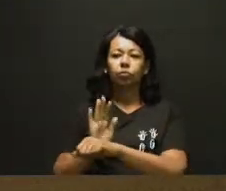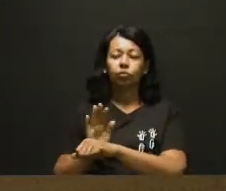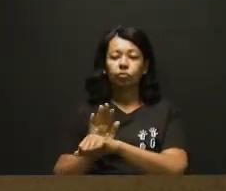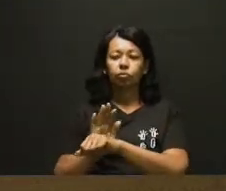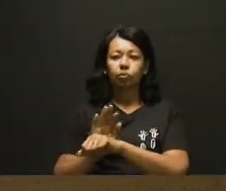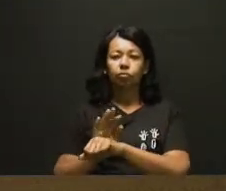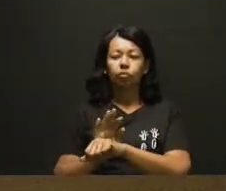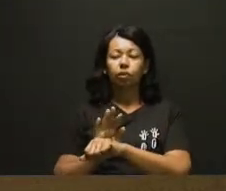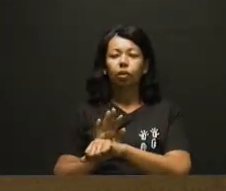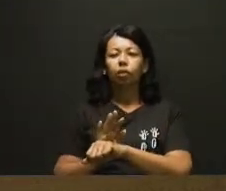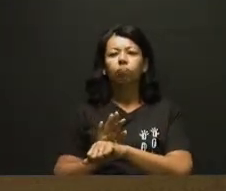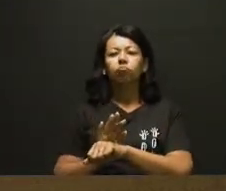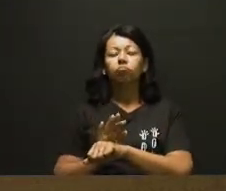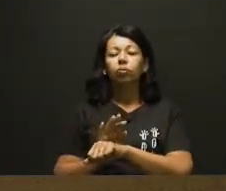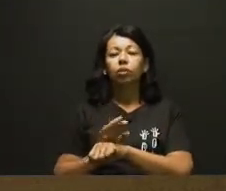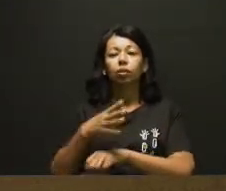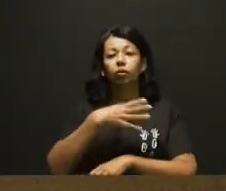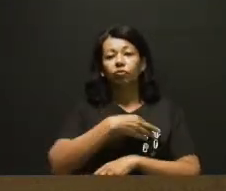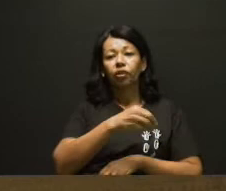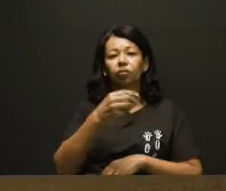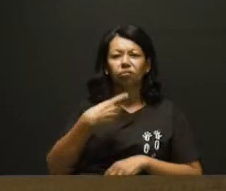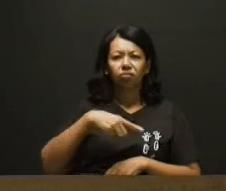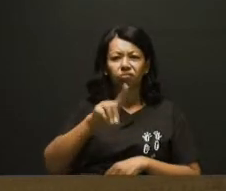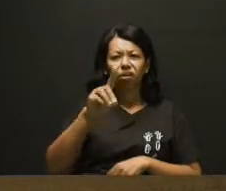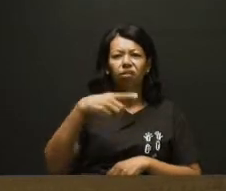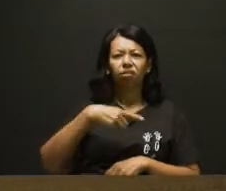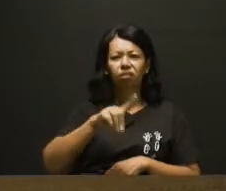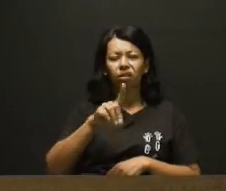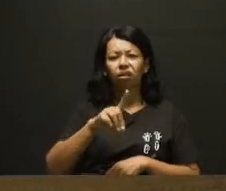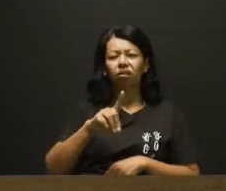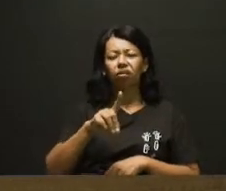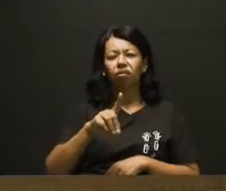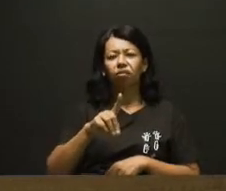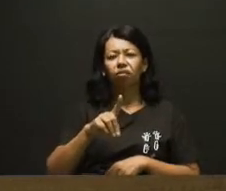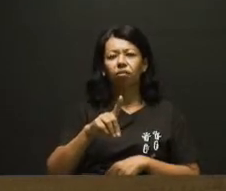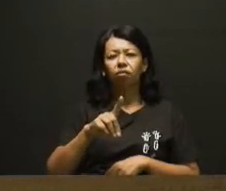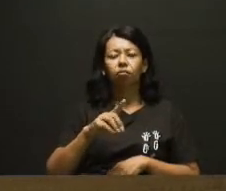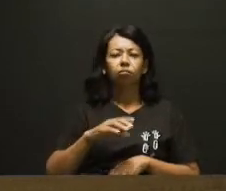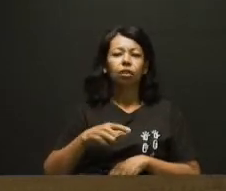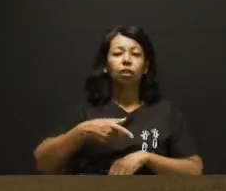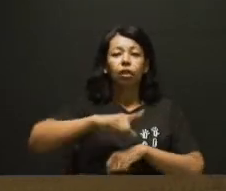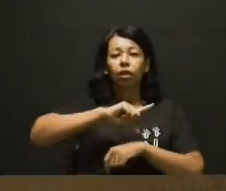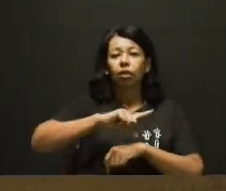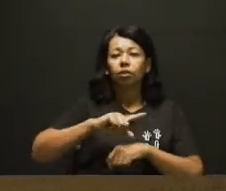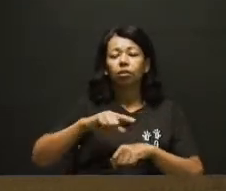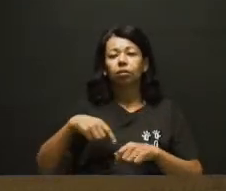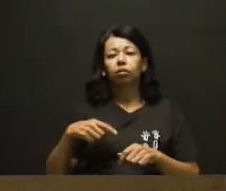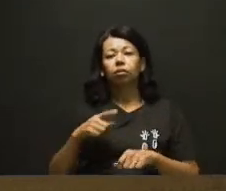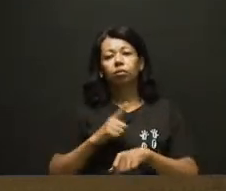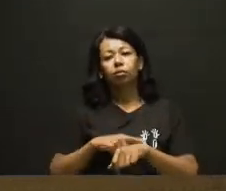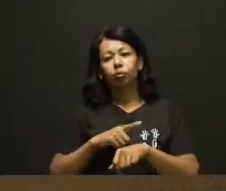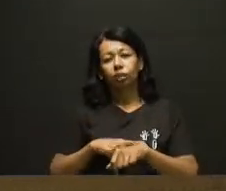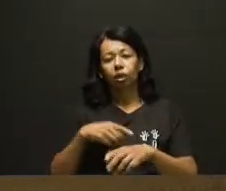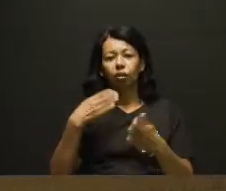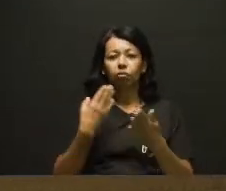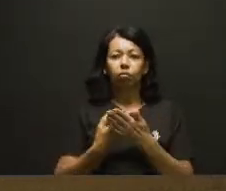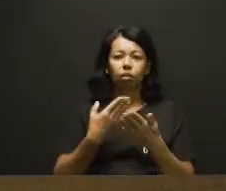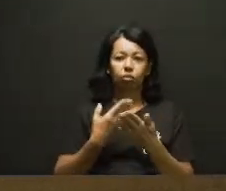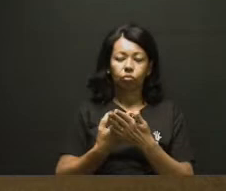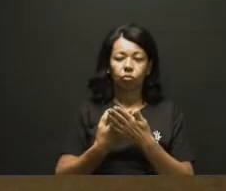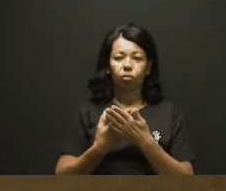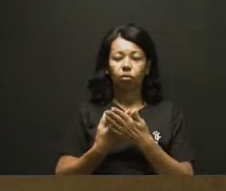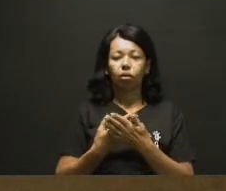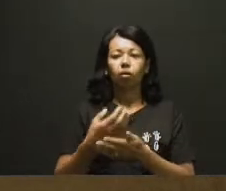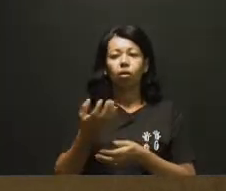filho tá saindo mais cedo da escola todos os dias fica só meio período queria saber onde qual se em nome de lei onde o